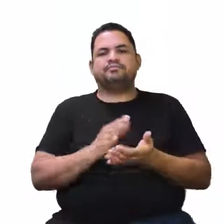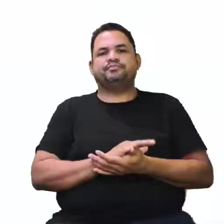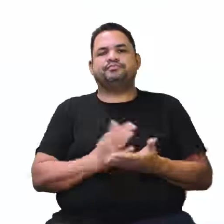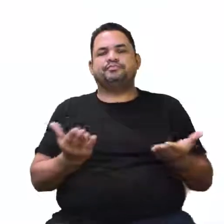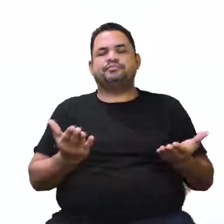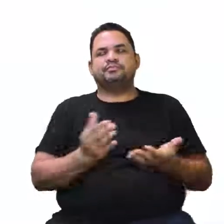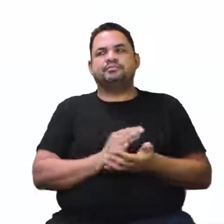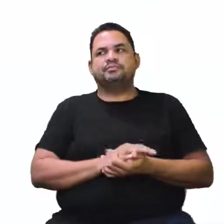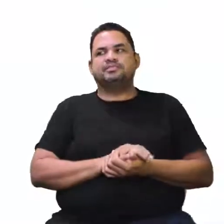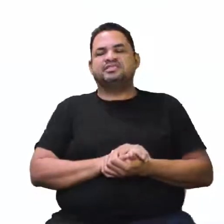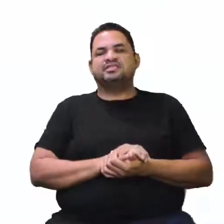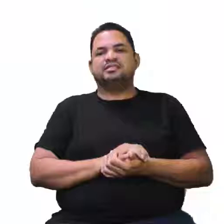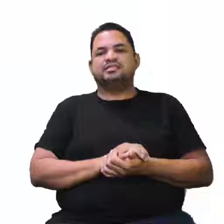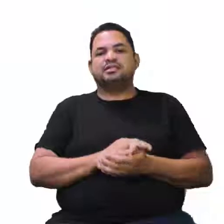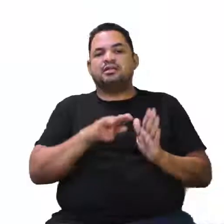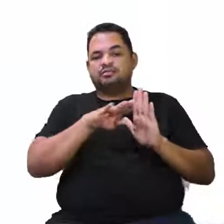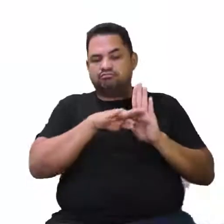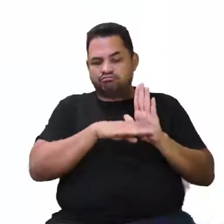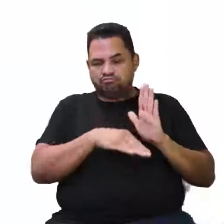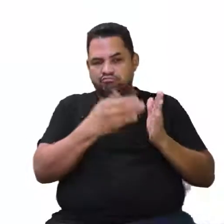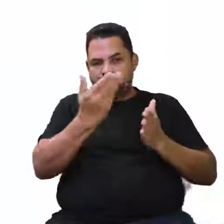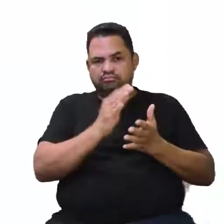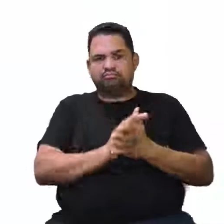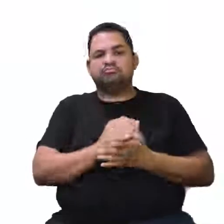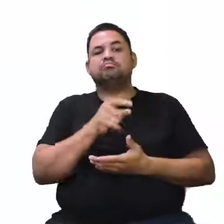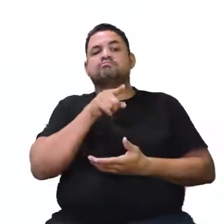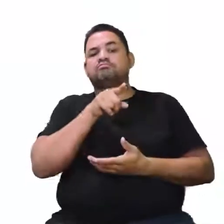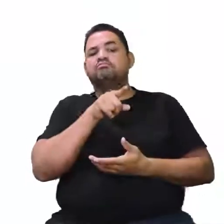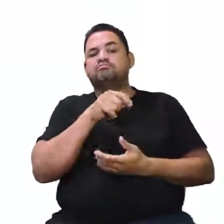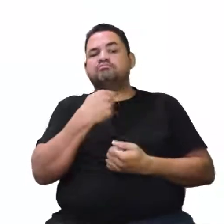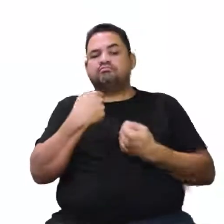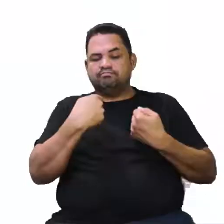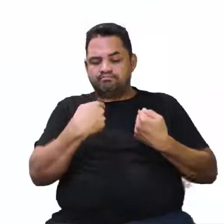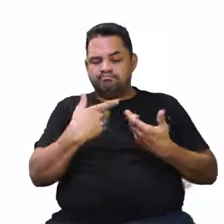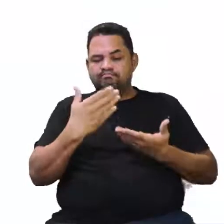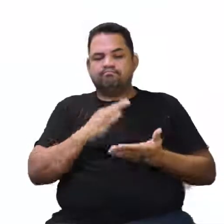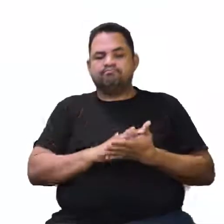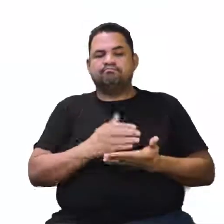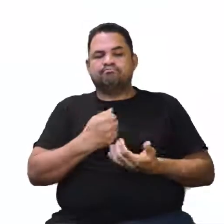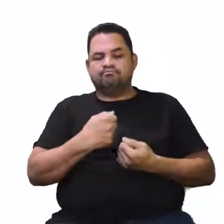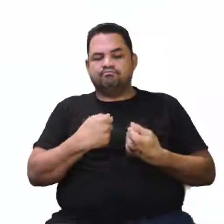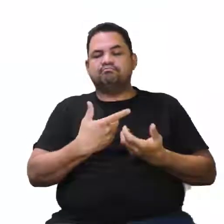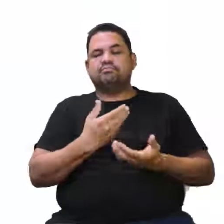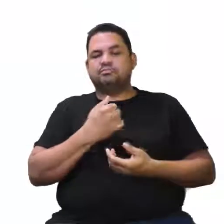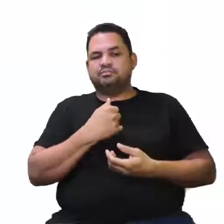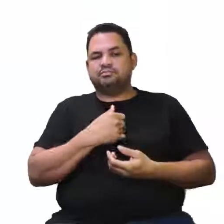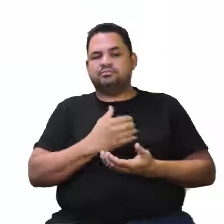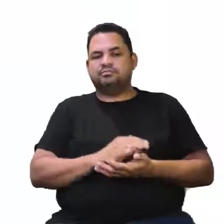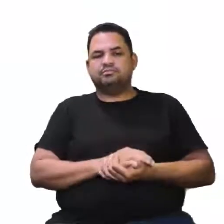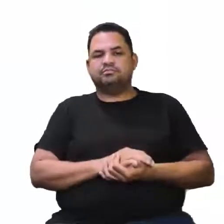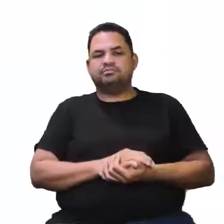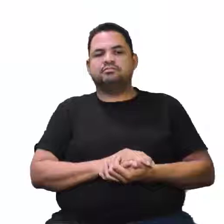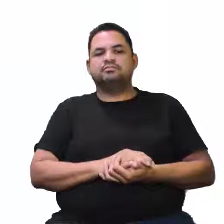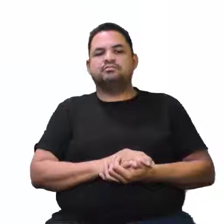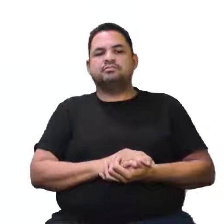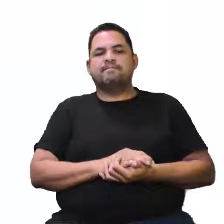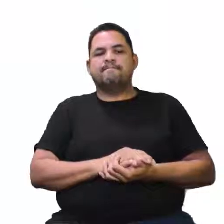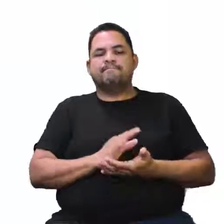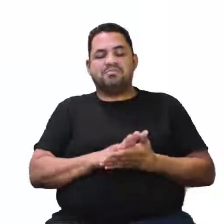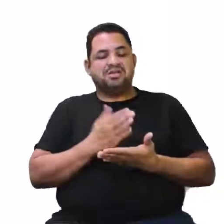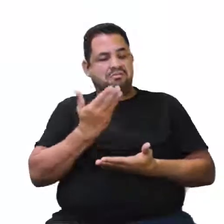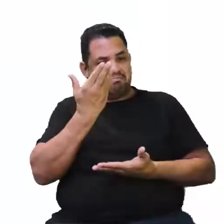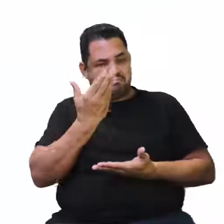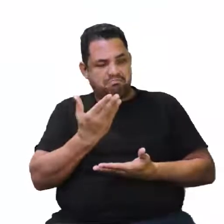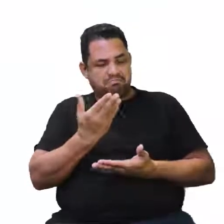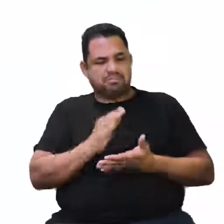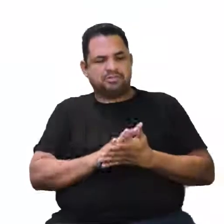busque, tá? Esses tópicos, porque você merece, né, prof? O estudante da mediação, ele merece. Ele merece estar